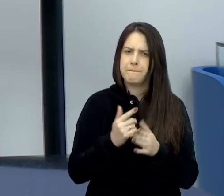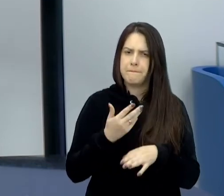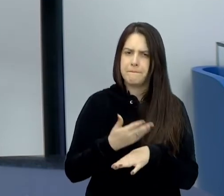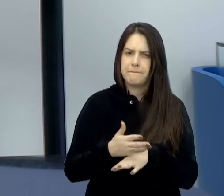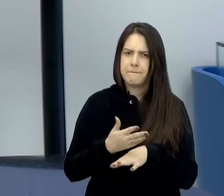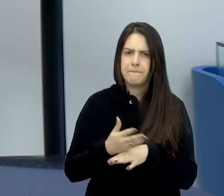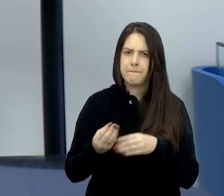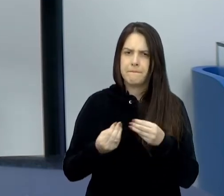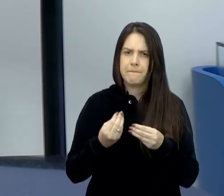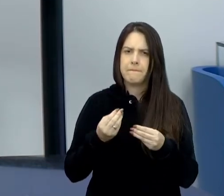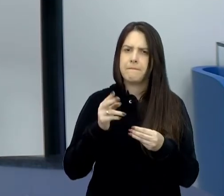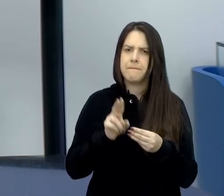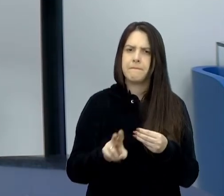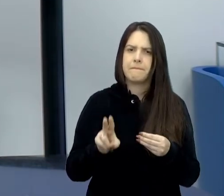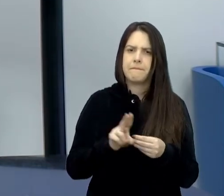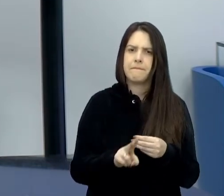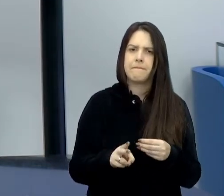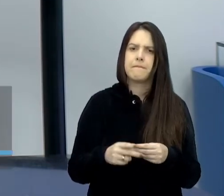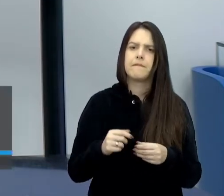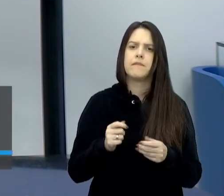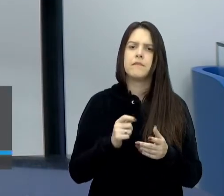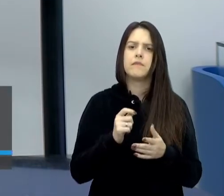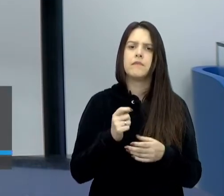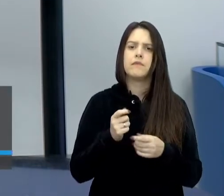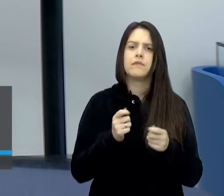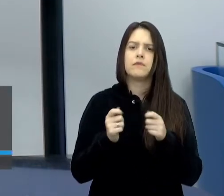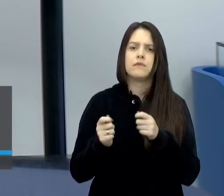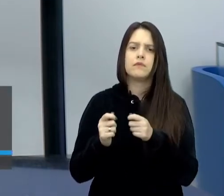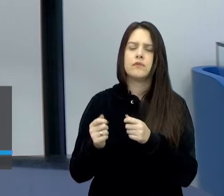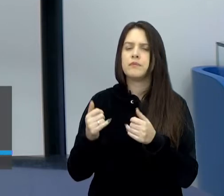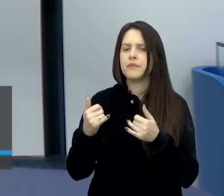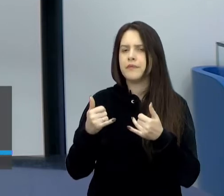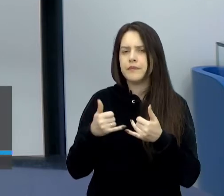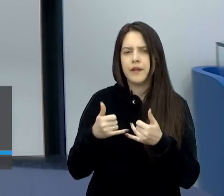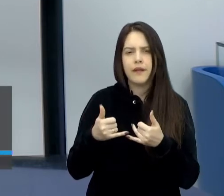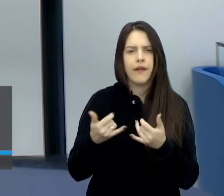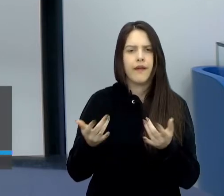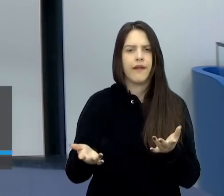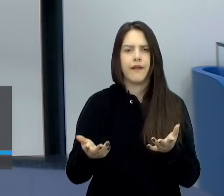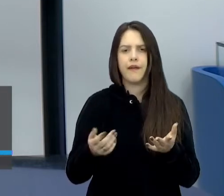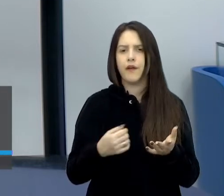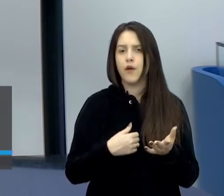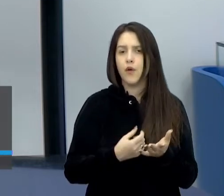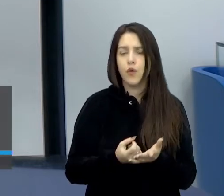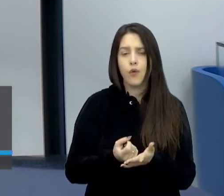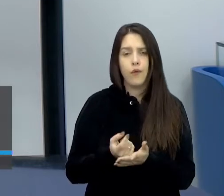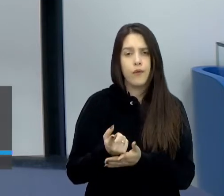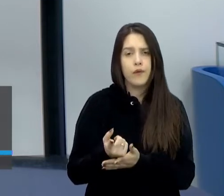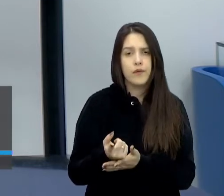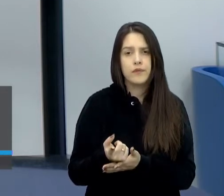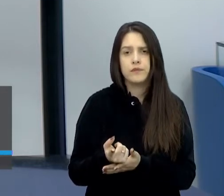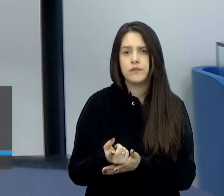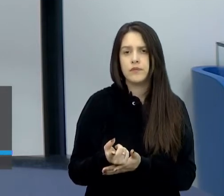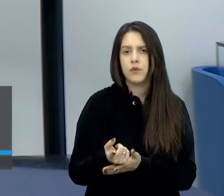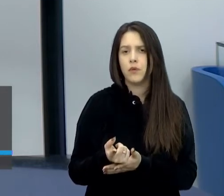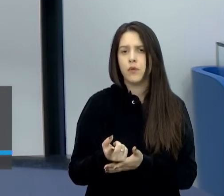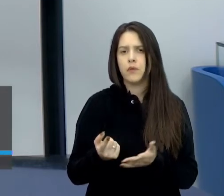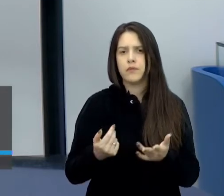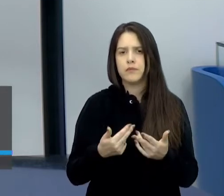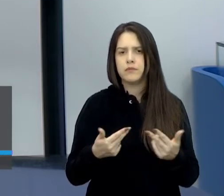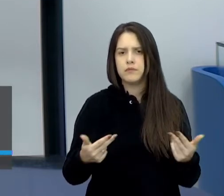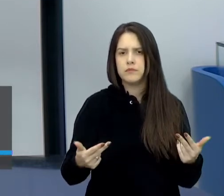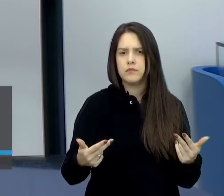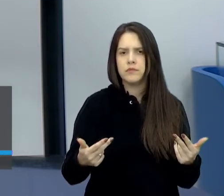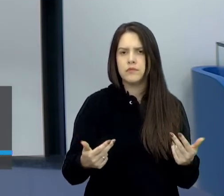melhor utilizar aí na hora que a gente faz uma compra, tanto pela internet, ou a gente faz uma compra de uma mercadoria mais cara, como